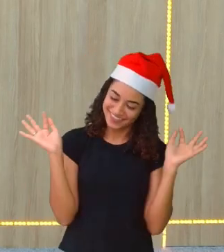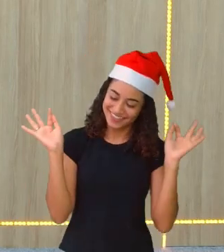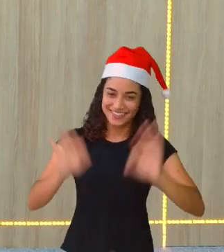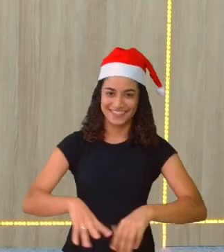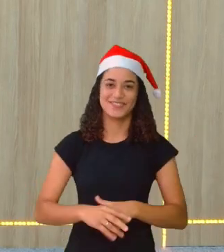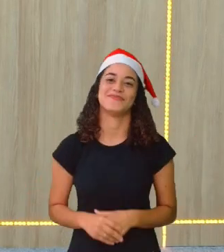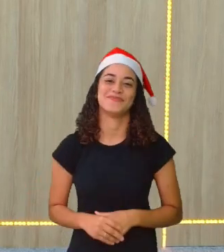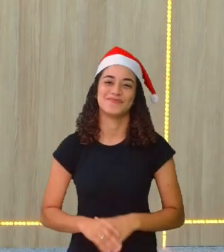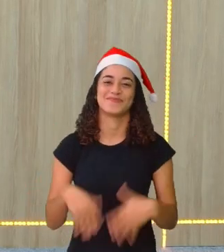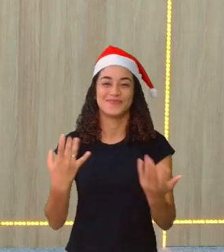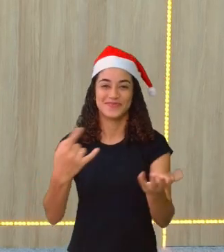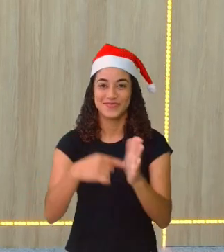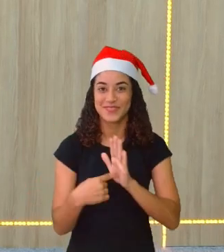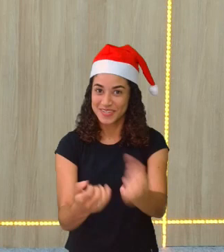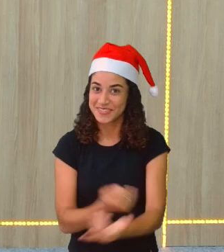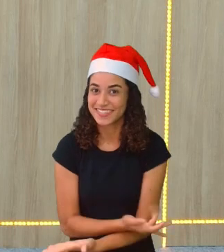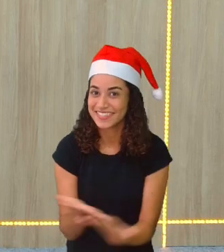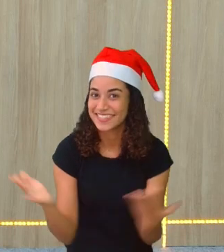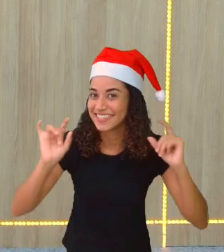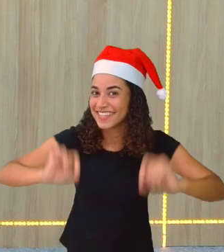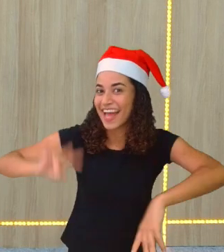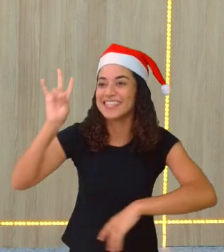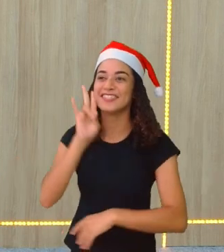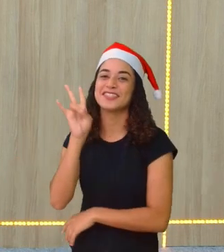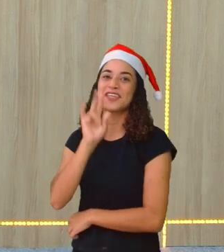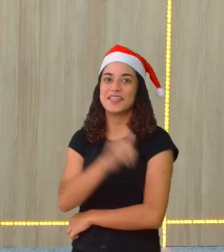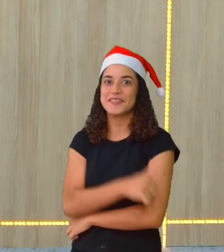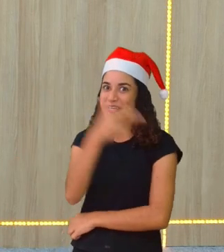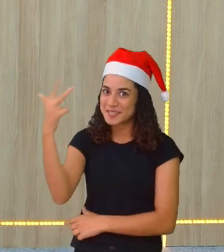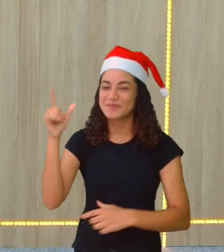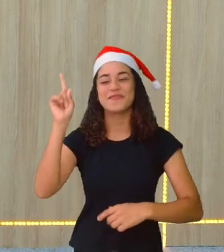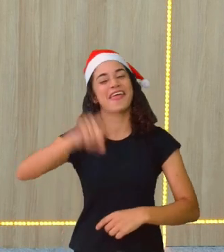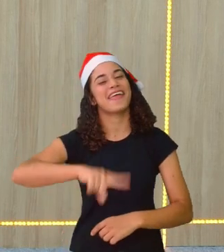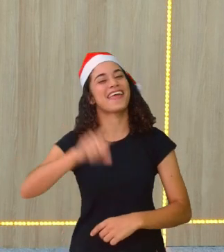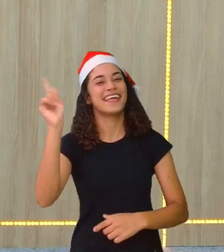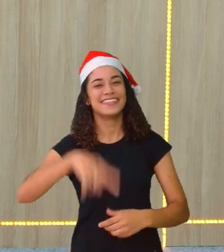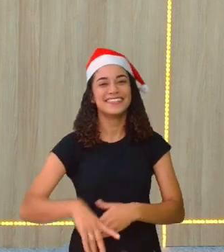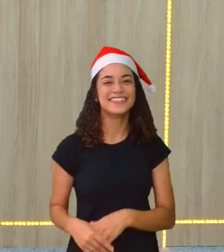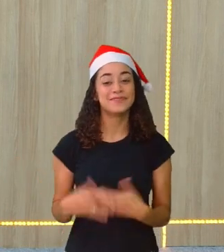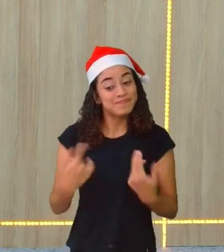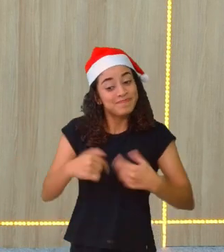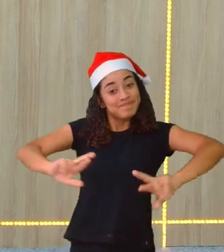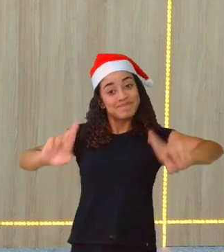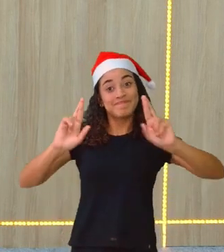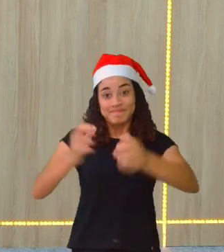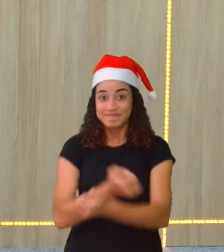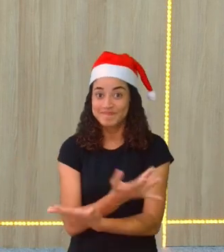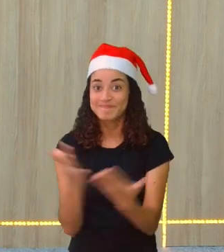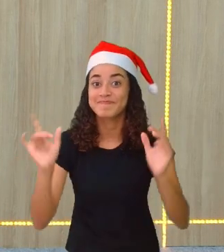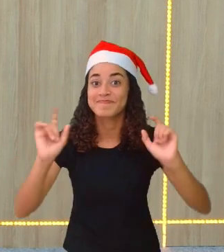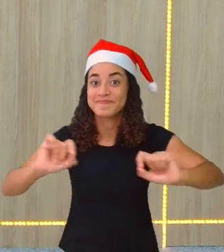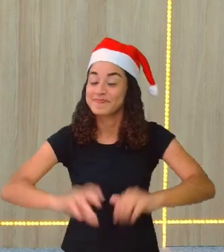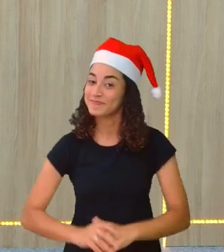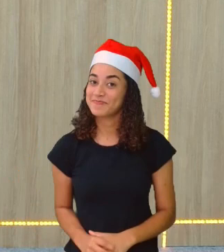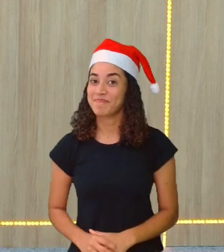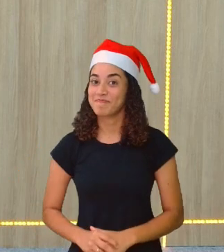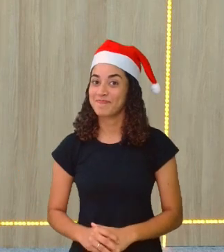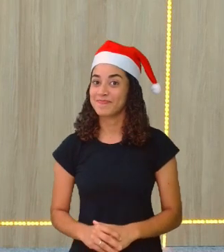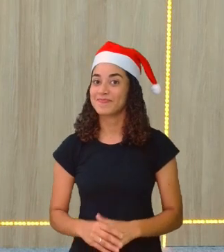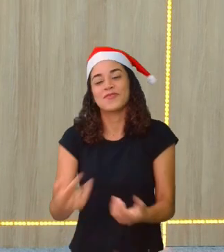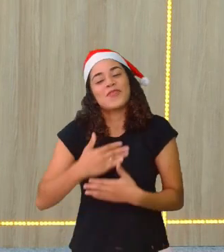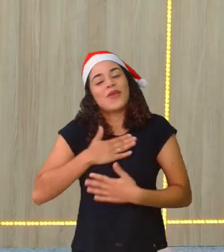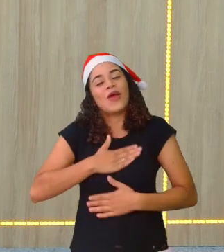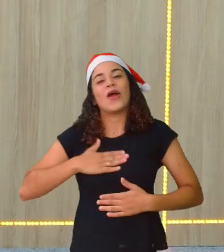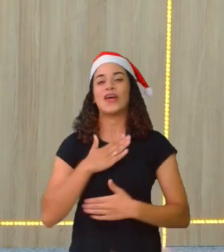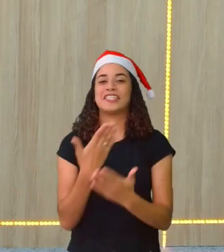gente vai trazer para vocês um pouquinho da história do Natal. E espero, né, que vocês gostem